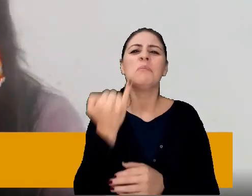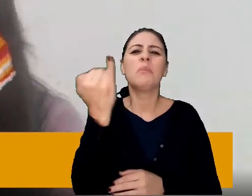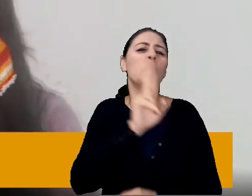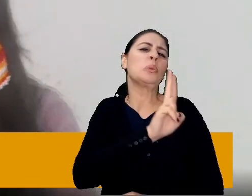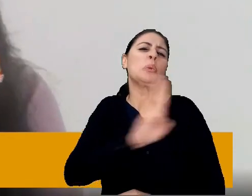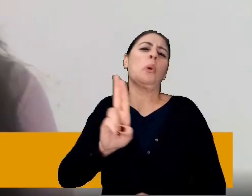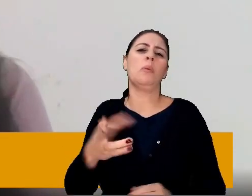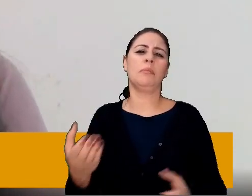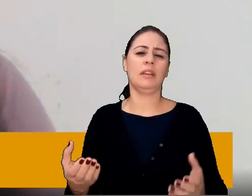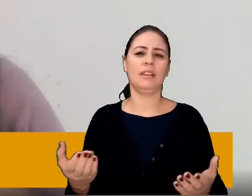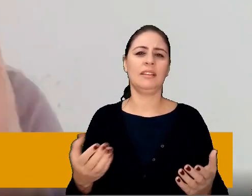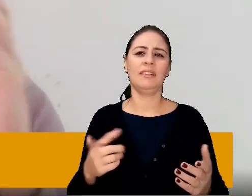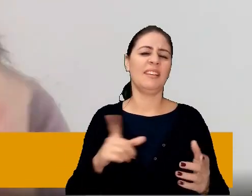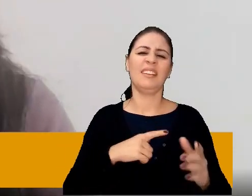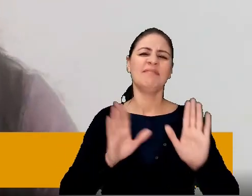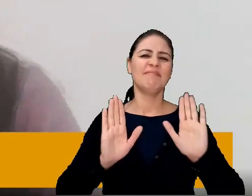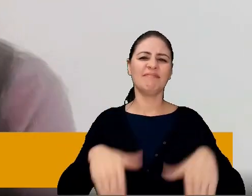precisa muito disso, essas caixas,